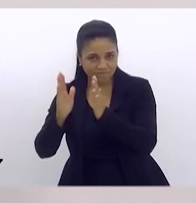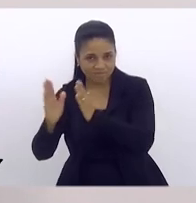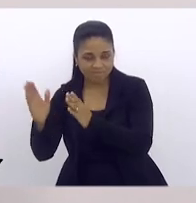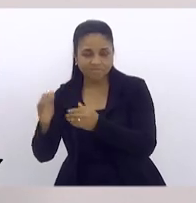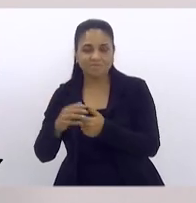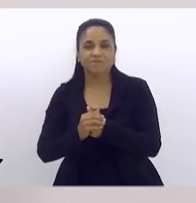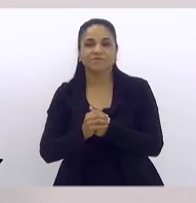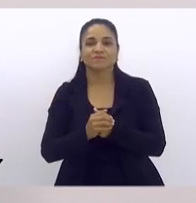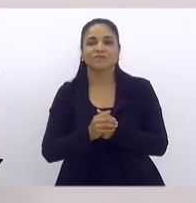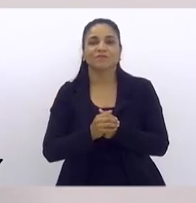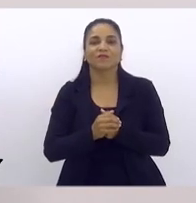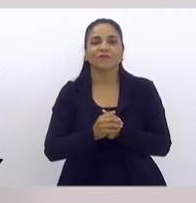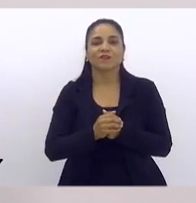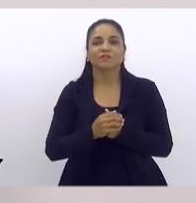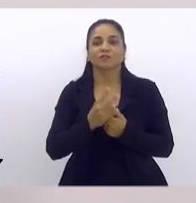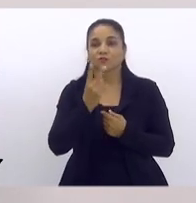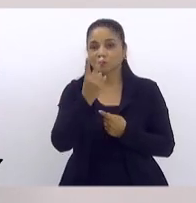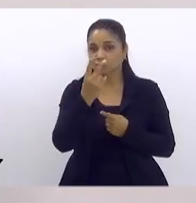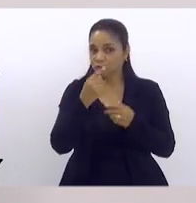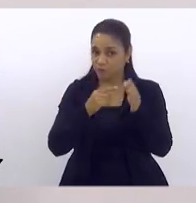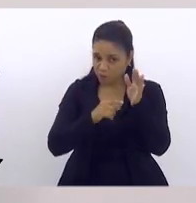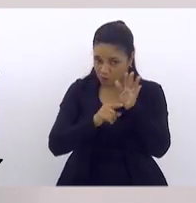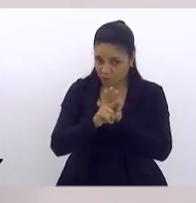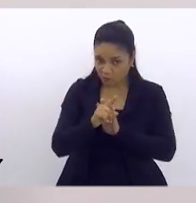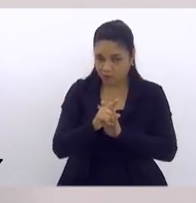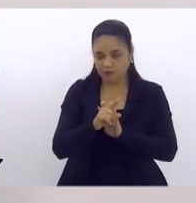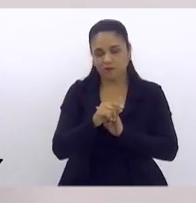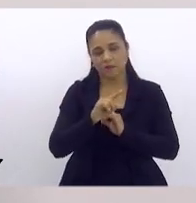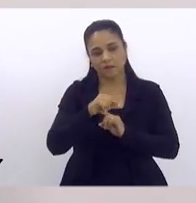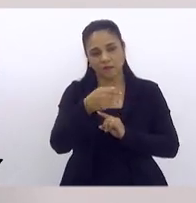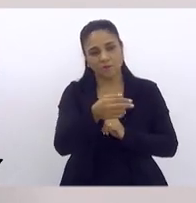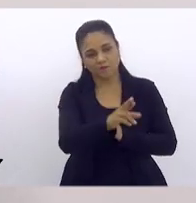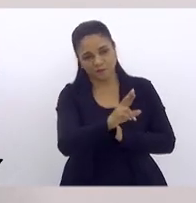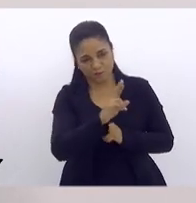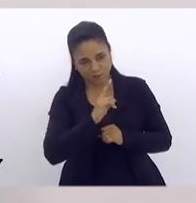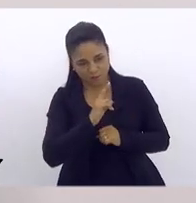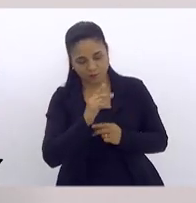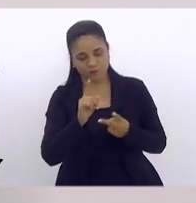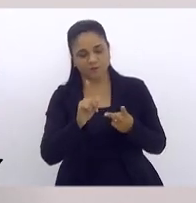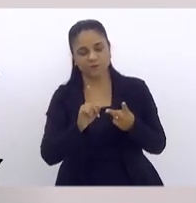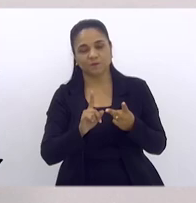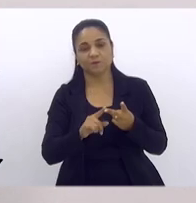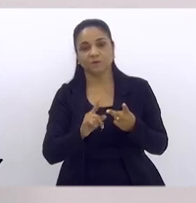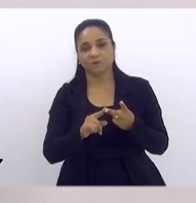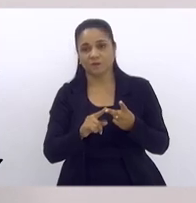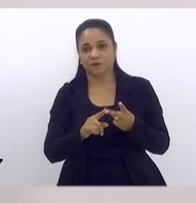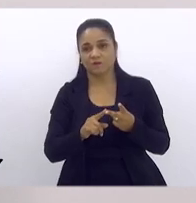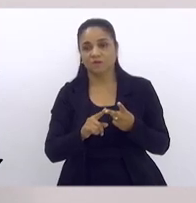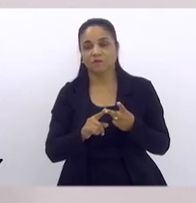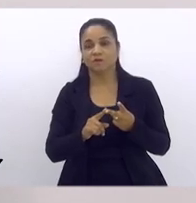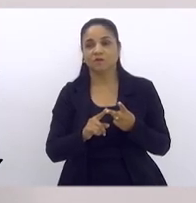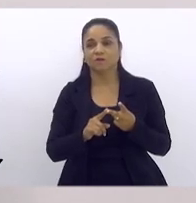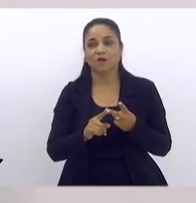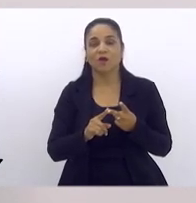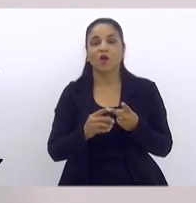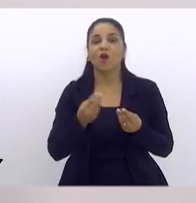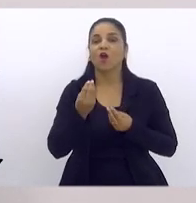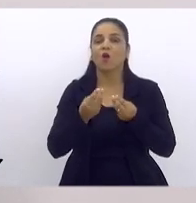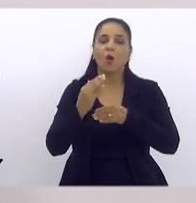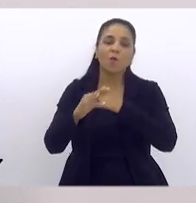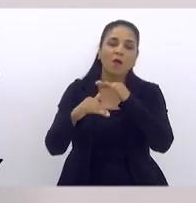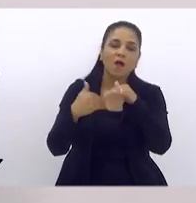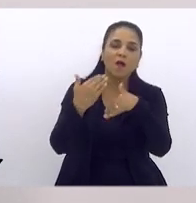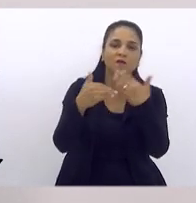sabe fazer as duas perguntas e a senhora responde as duas juntas como é que a gente pode avançar